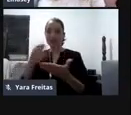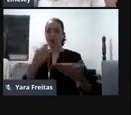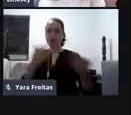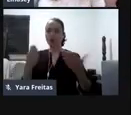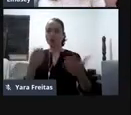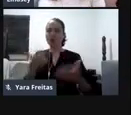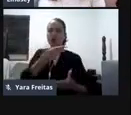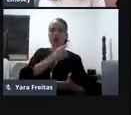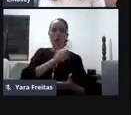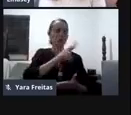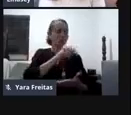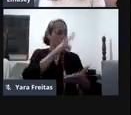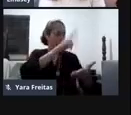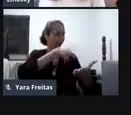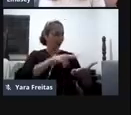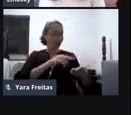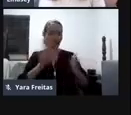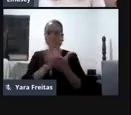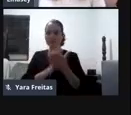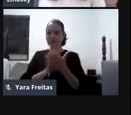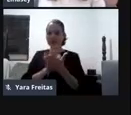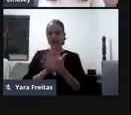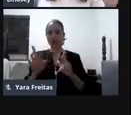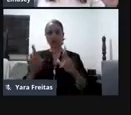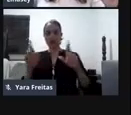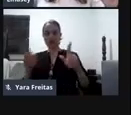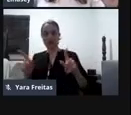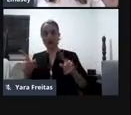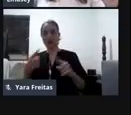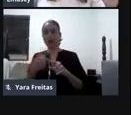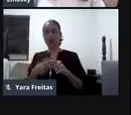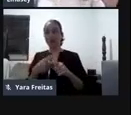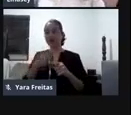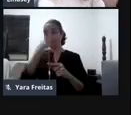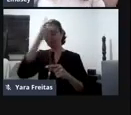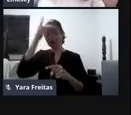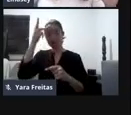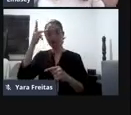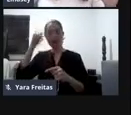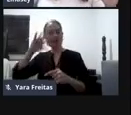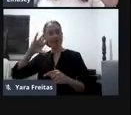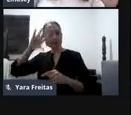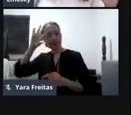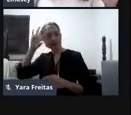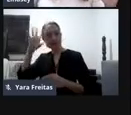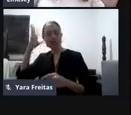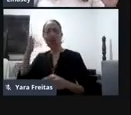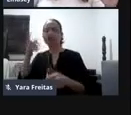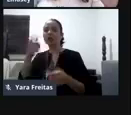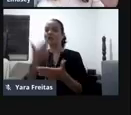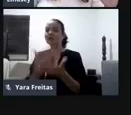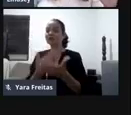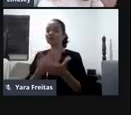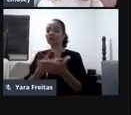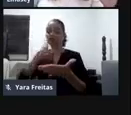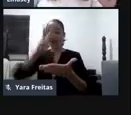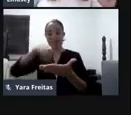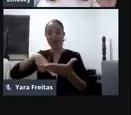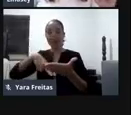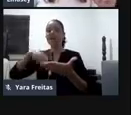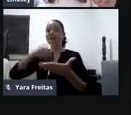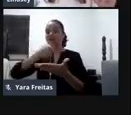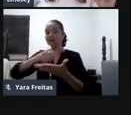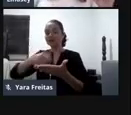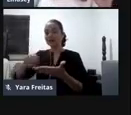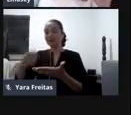que este estudo tenha vindo depois dos 65 anos, estes idosos alfabetizados tiveram